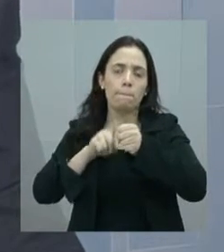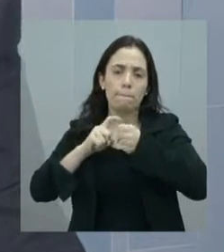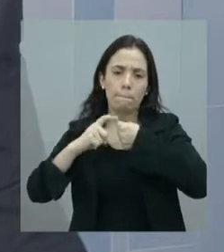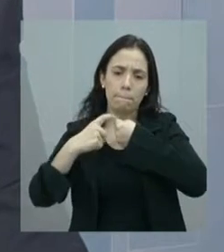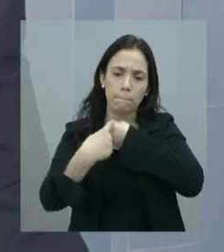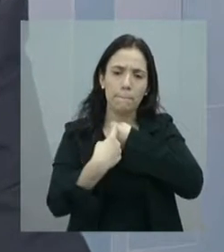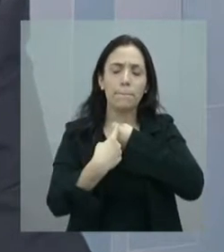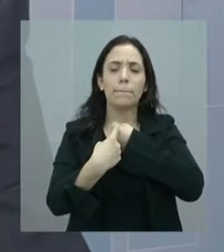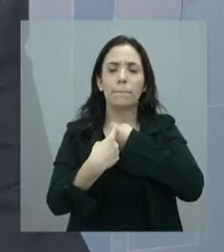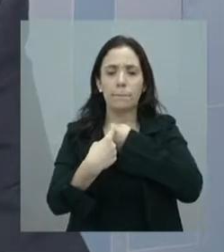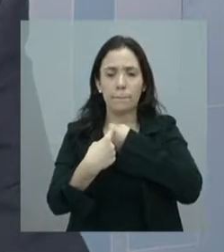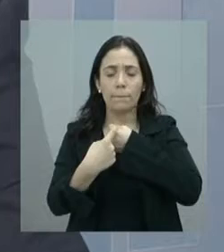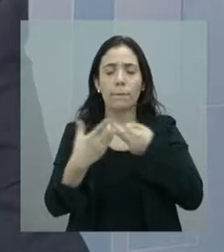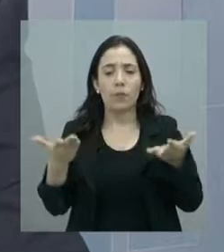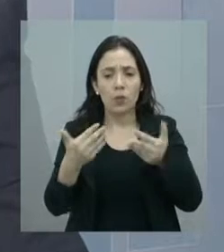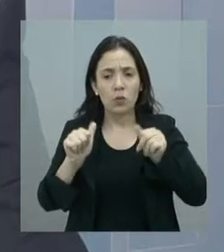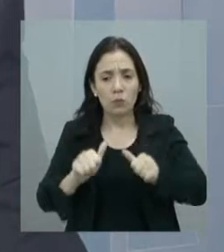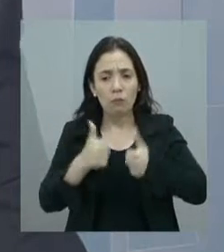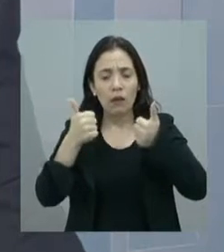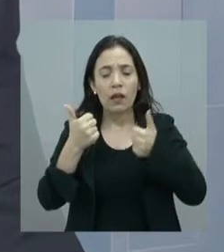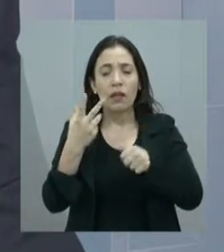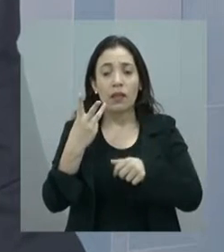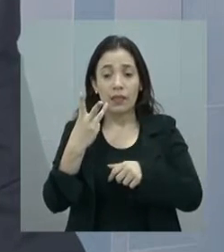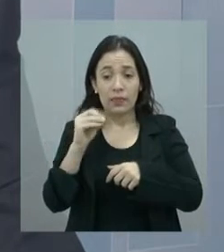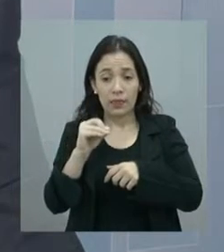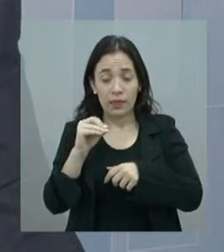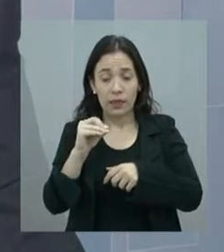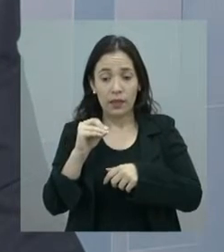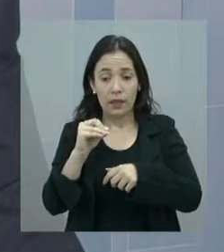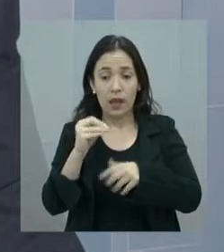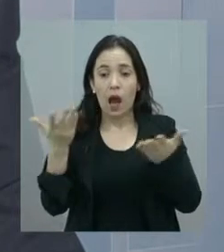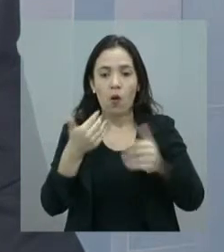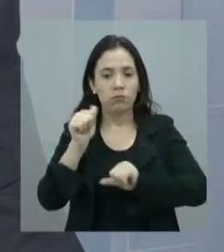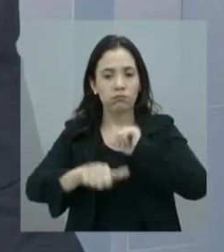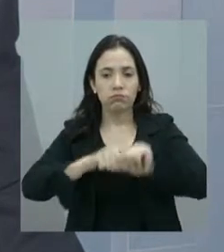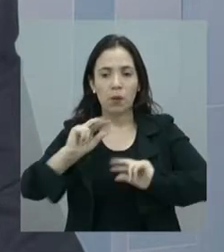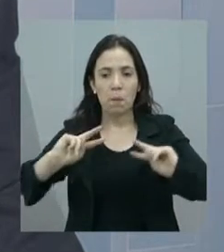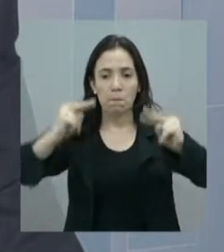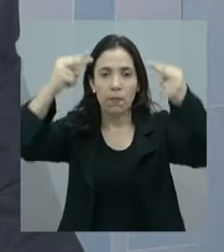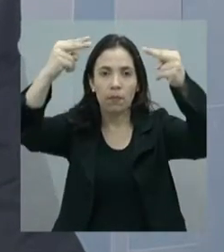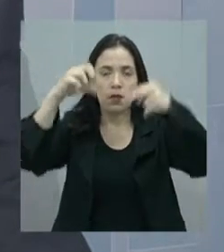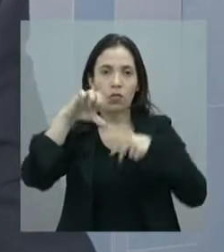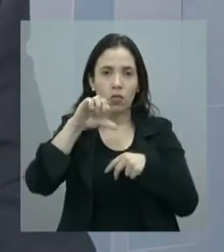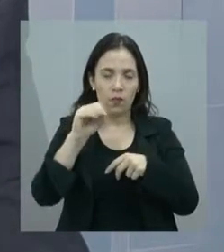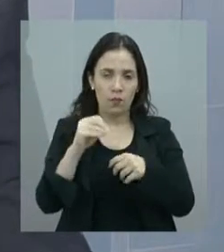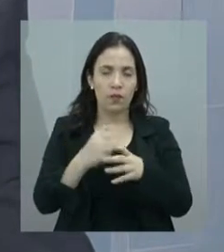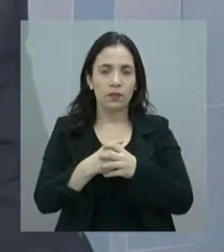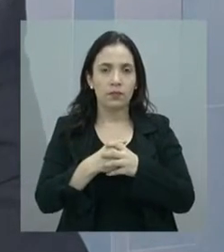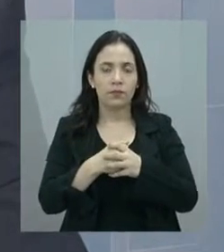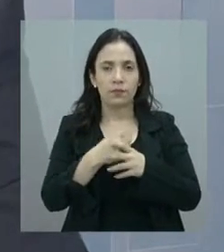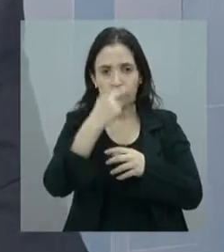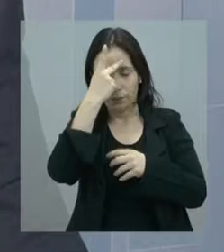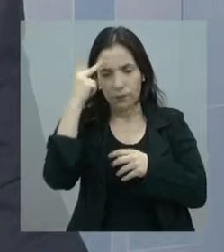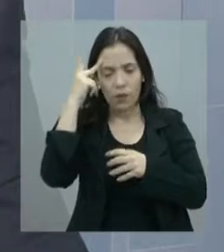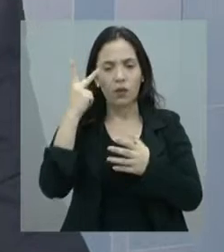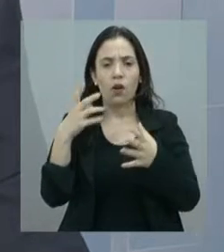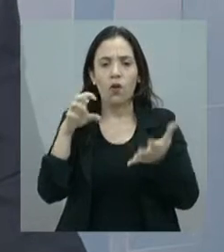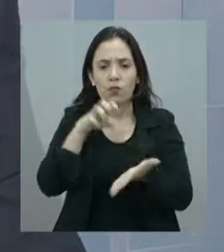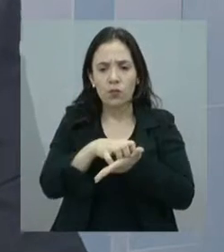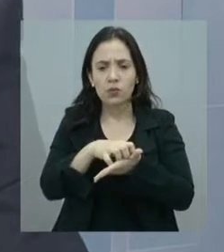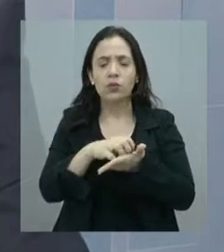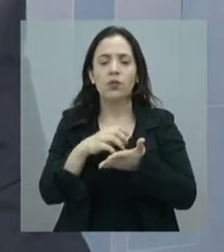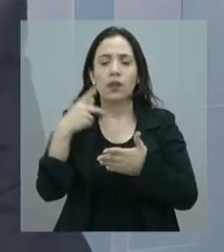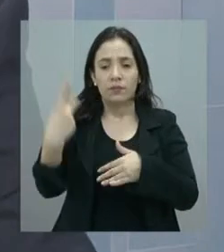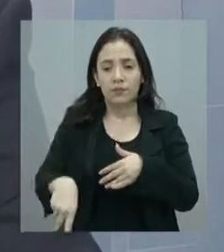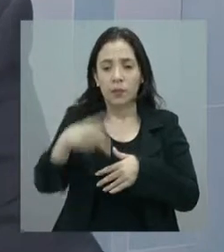Houve uma melhora. É tanto que hoje de 30, nós temos 93 mil filiados hoje ao ISEC. A população, os servidores,